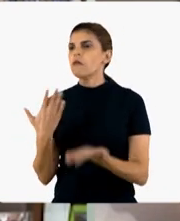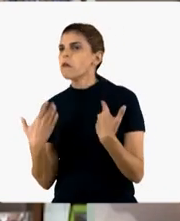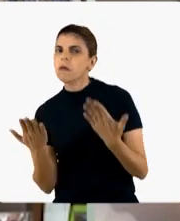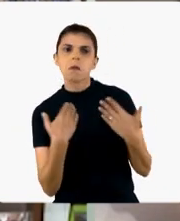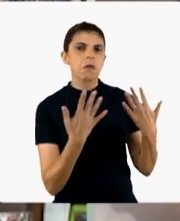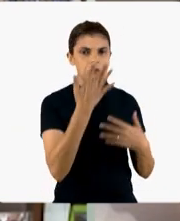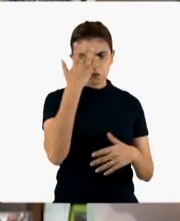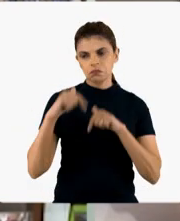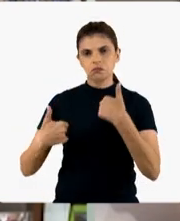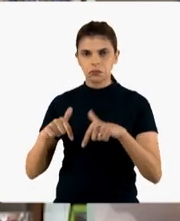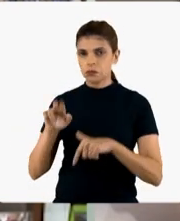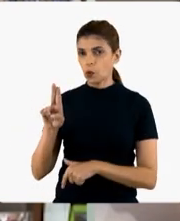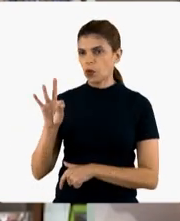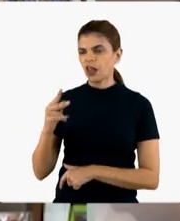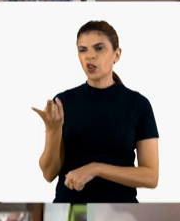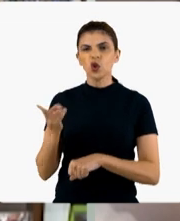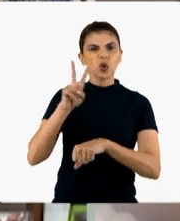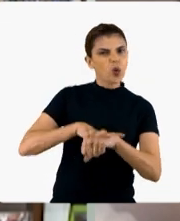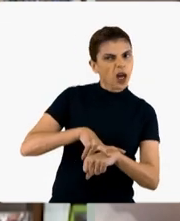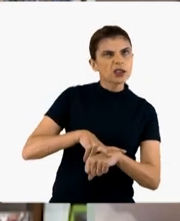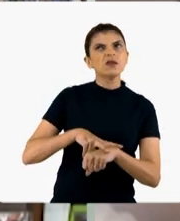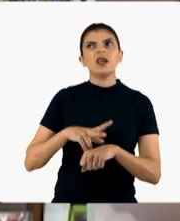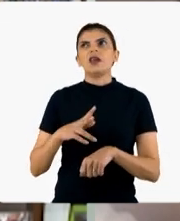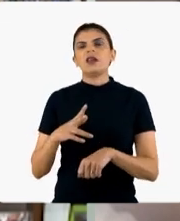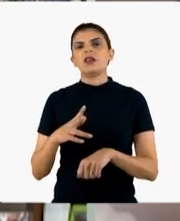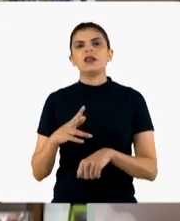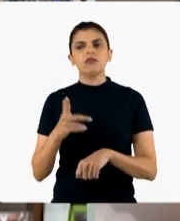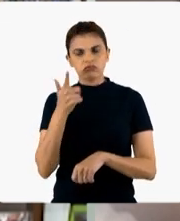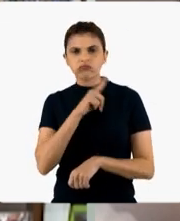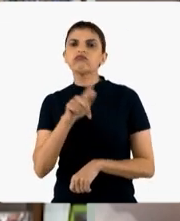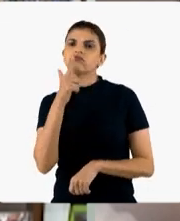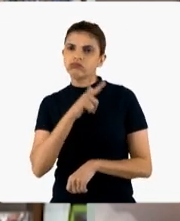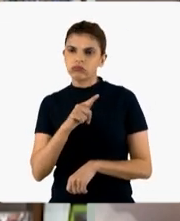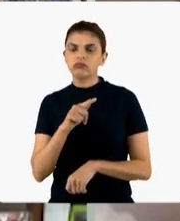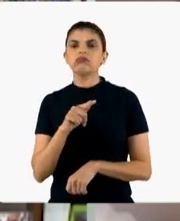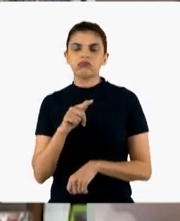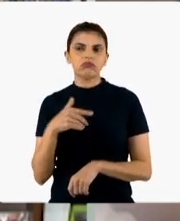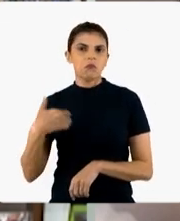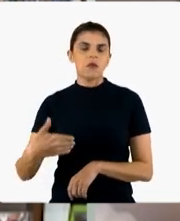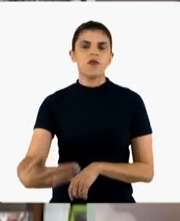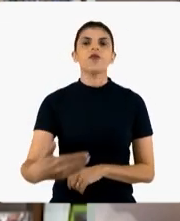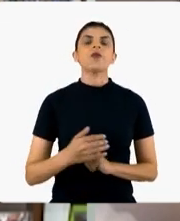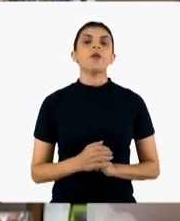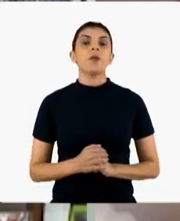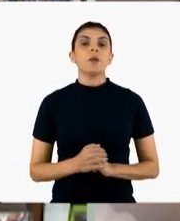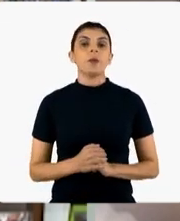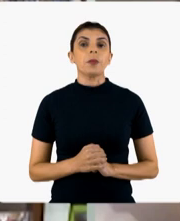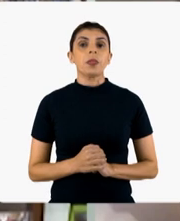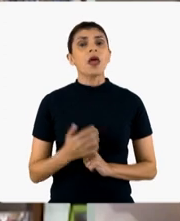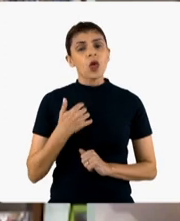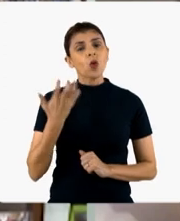número aí. Eu tenho conversado com os colegas que estão dentro da UTI. 2 vezes é o que tem ocorrido mais